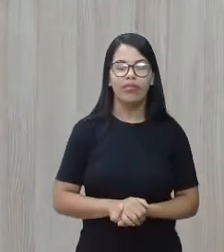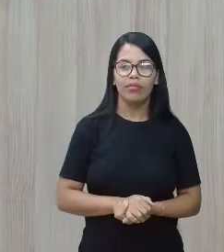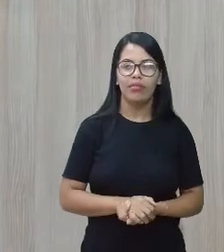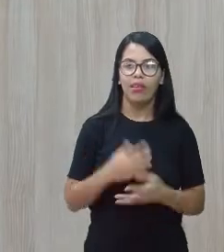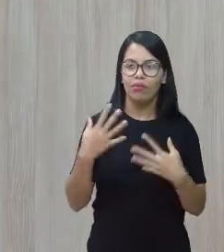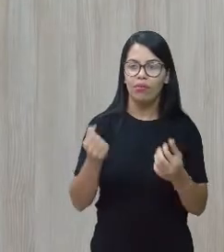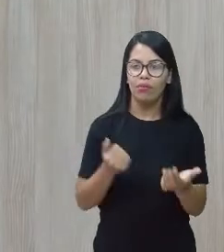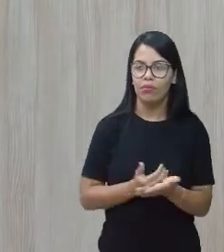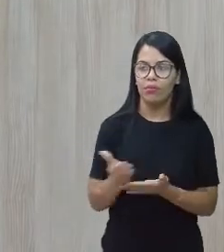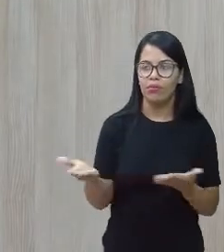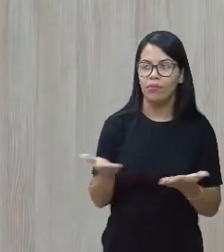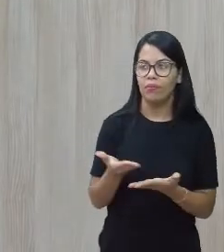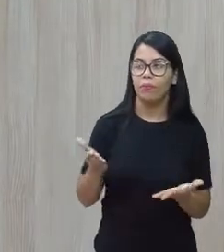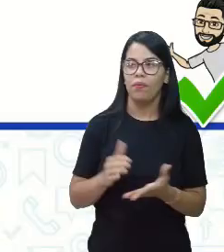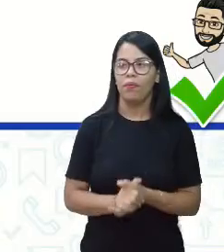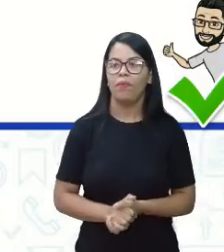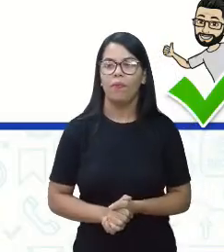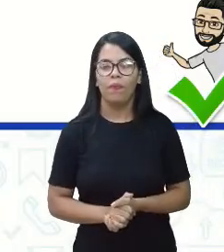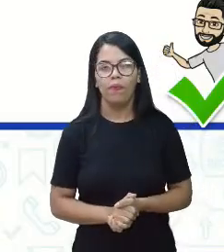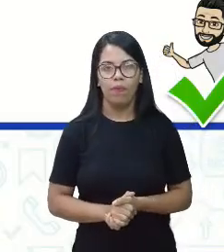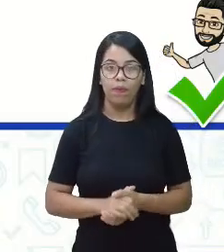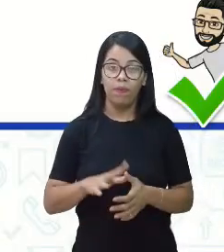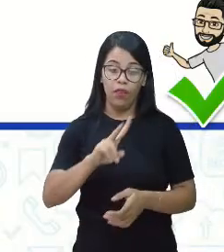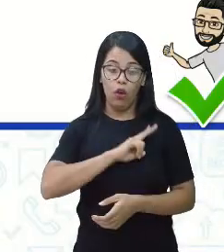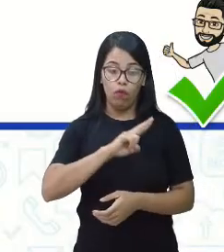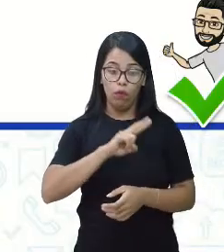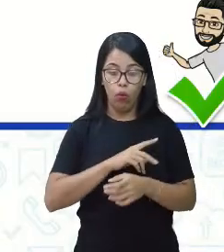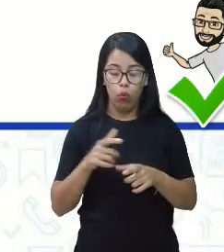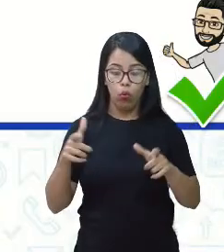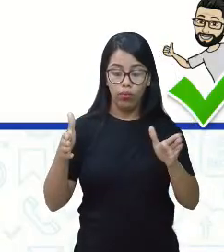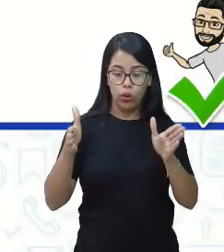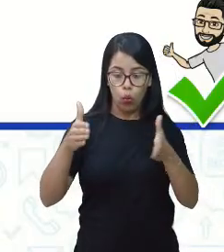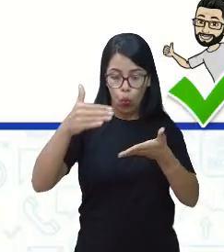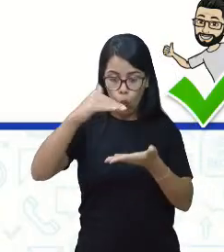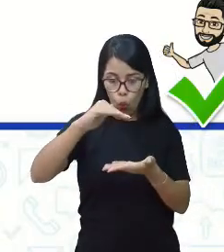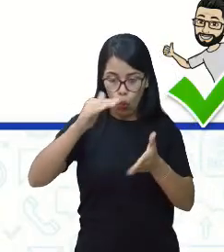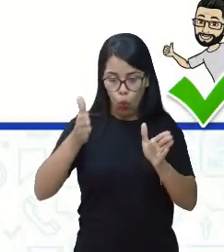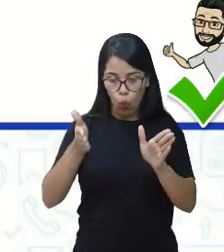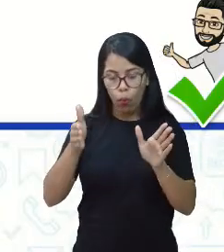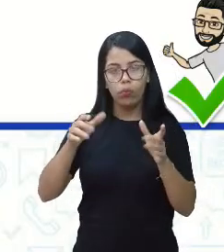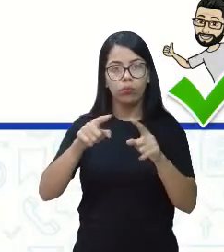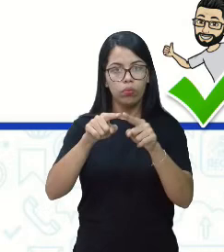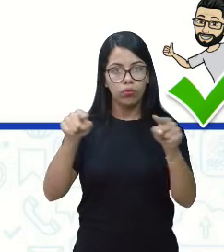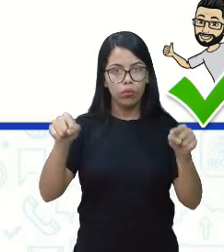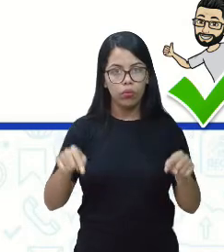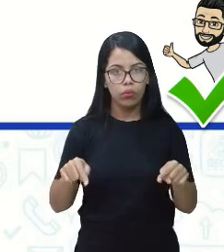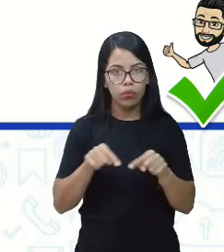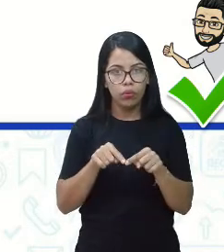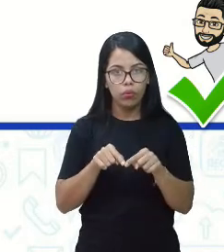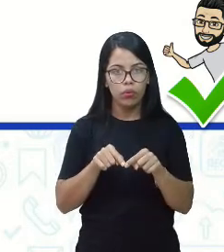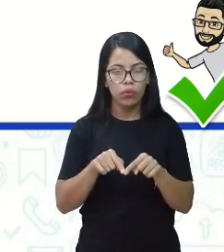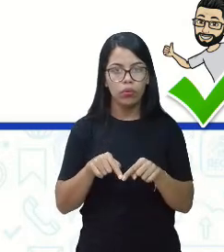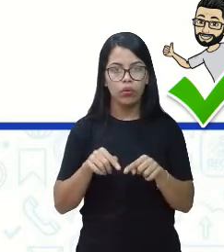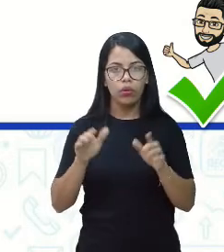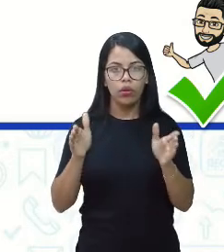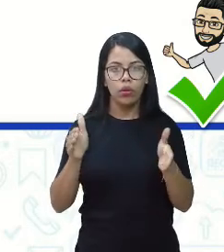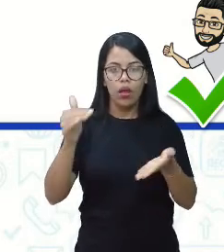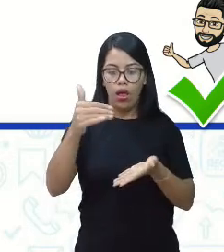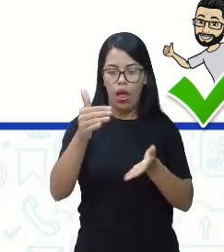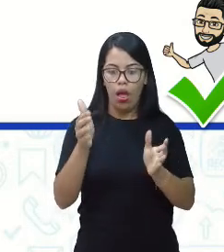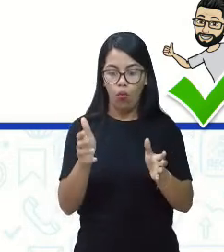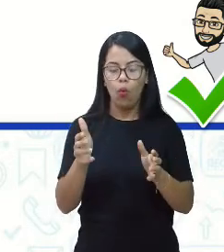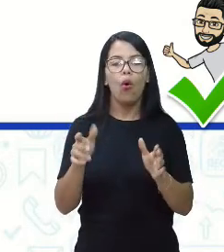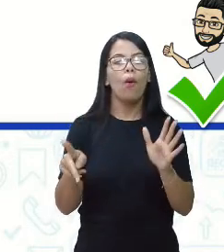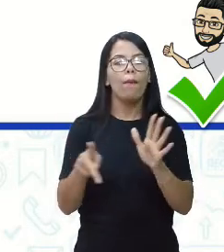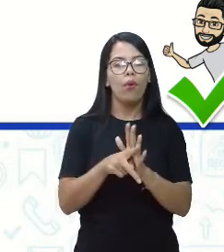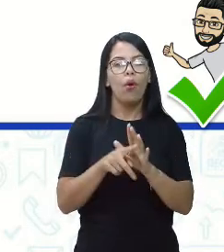pessoal. Ó, o volume de um cubo, certo? Você pode notar aí que um cubo, tá? Ele é um bloco